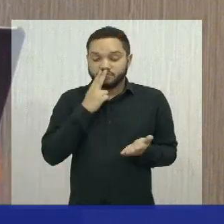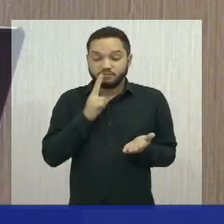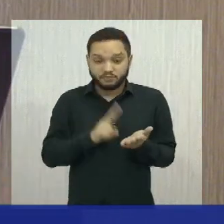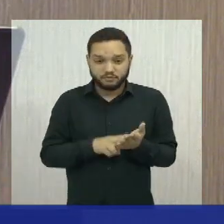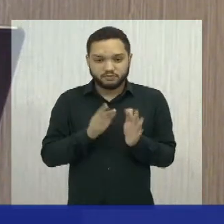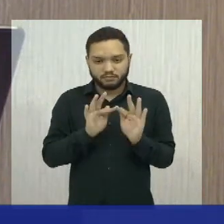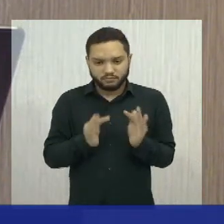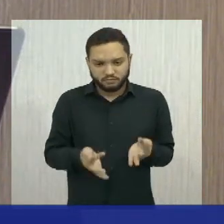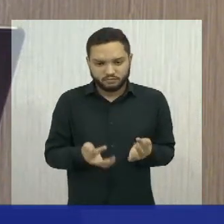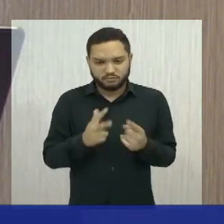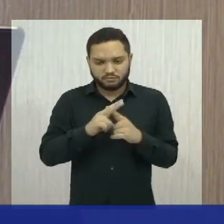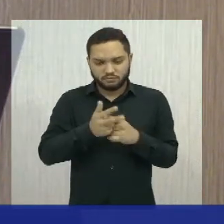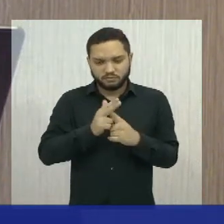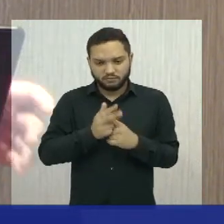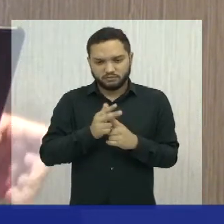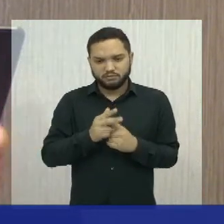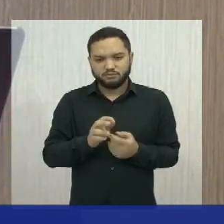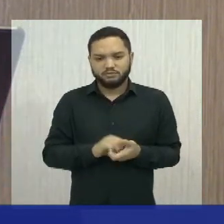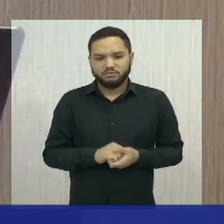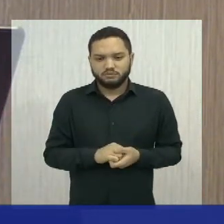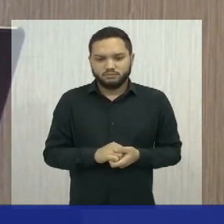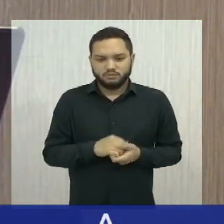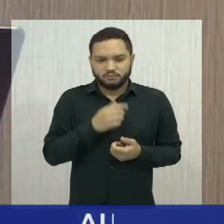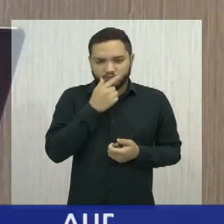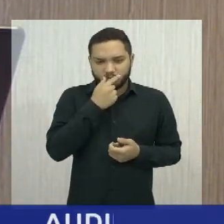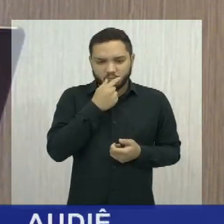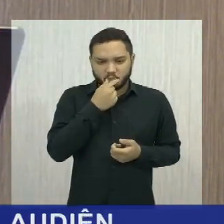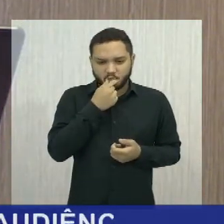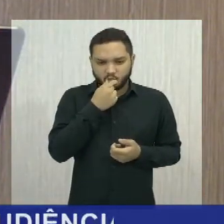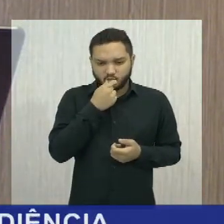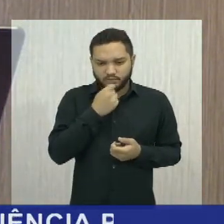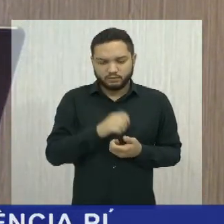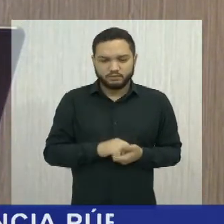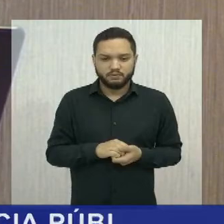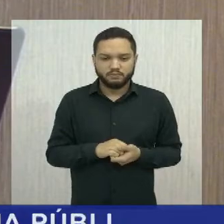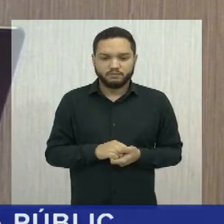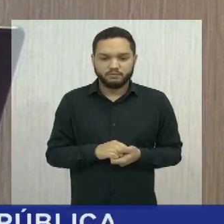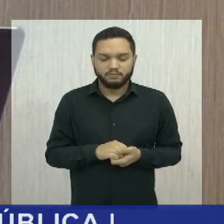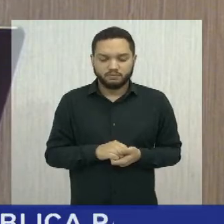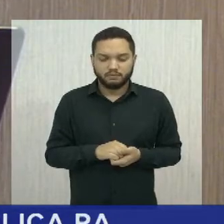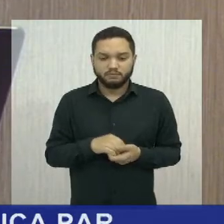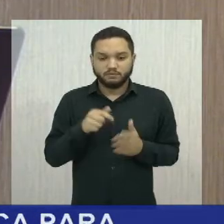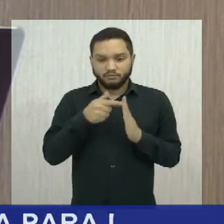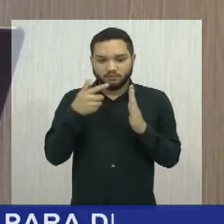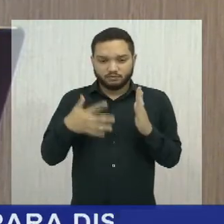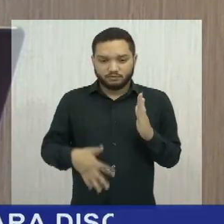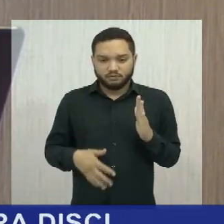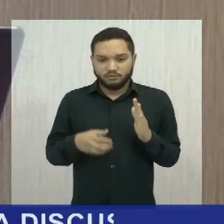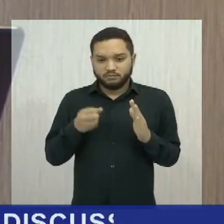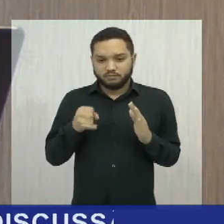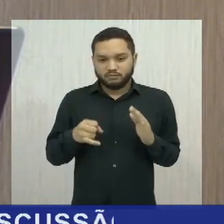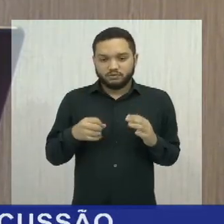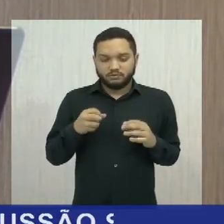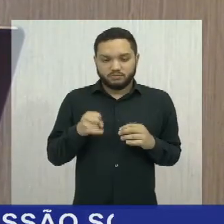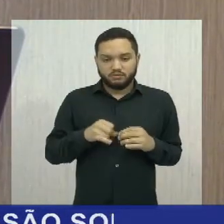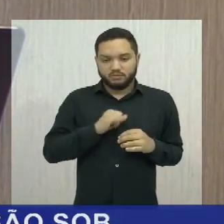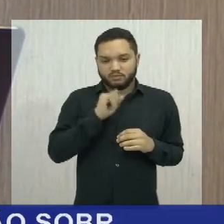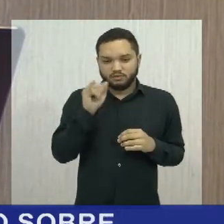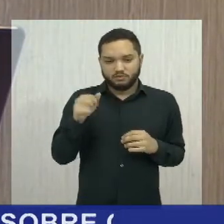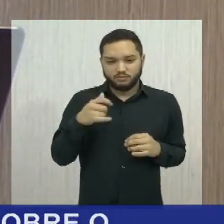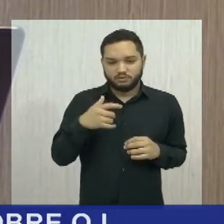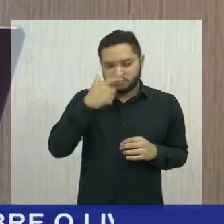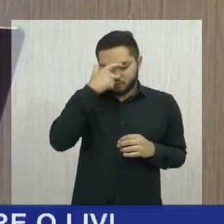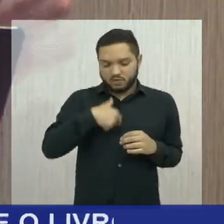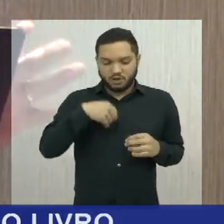simples, reparação, reposição, reconstituição. Espera aí, entendam, o que está dizendo aqui, deixar de comunicar, não foi você que prejudicou,